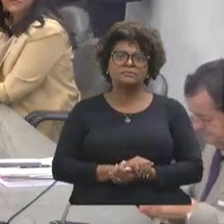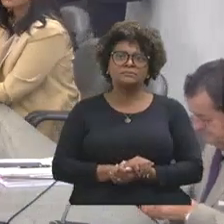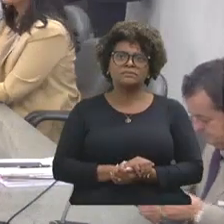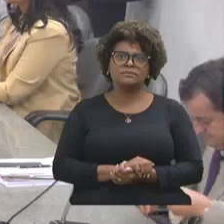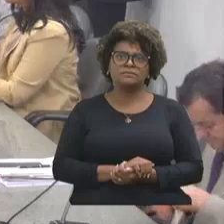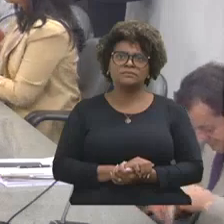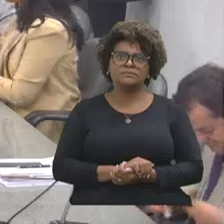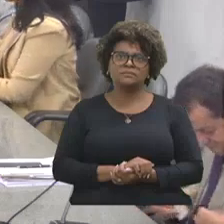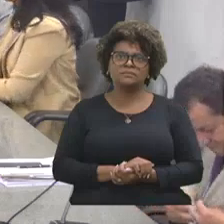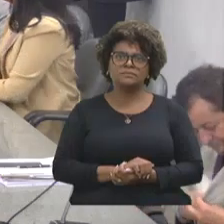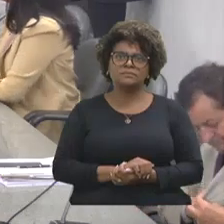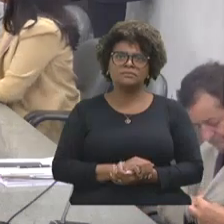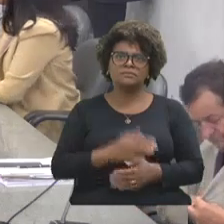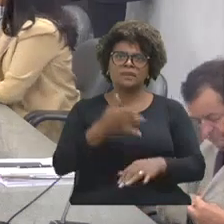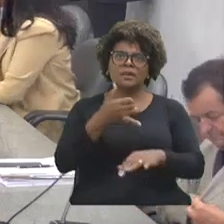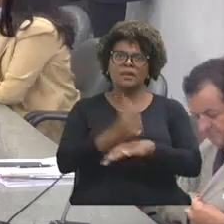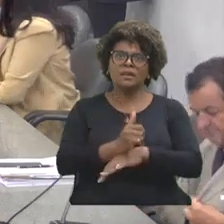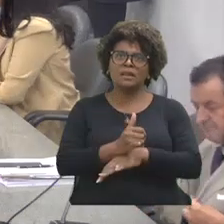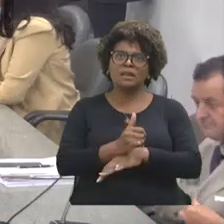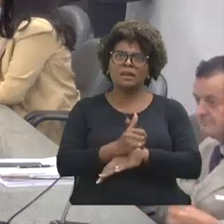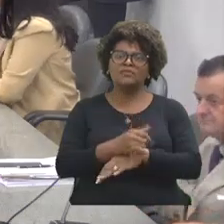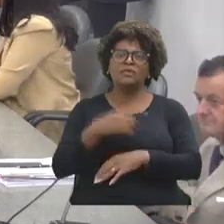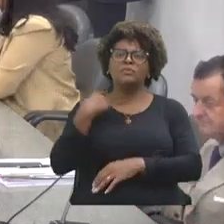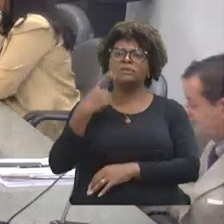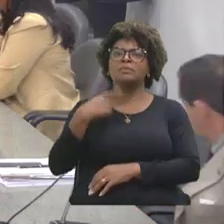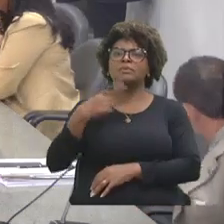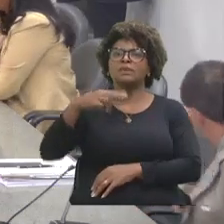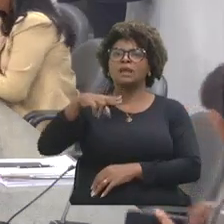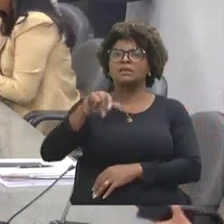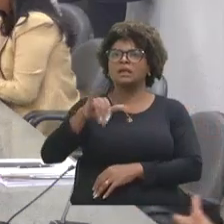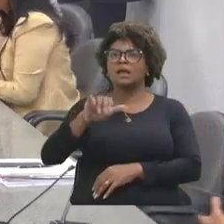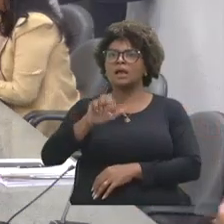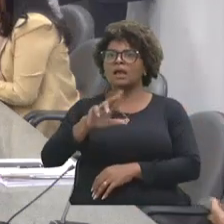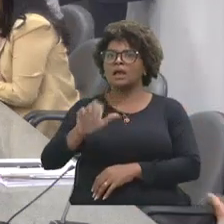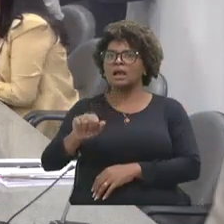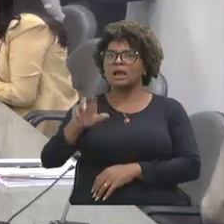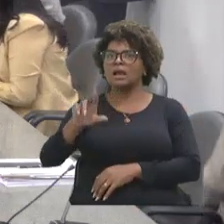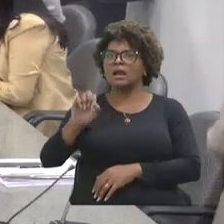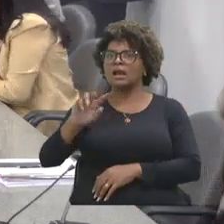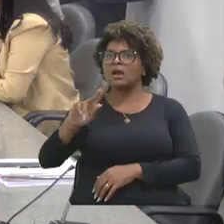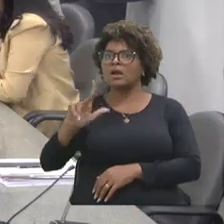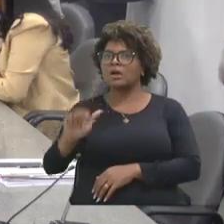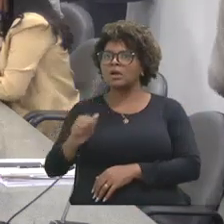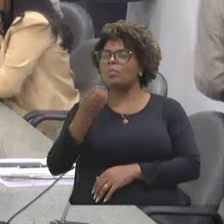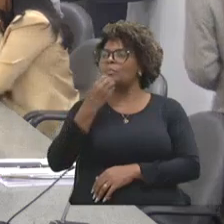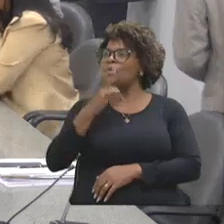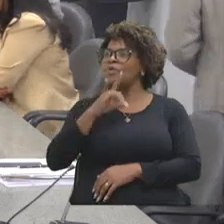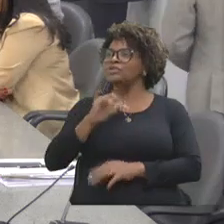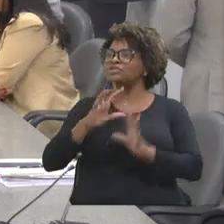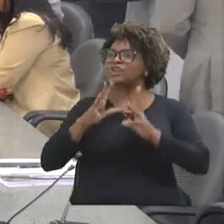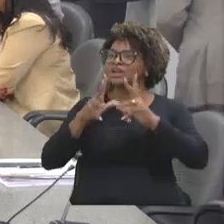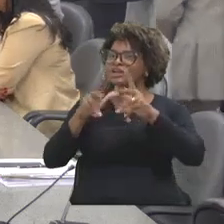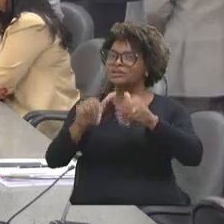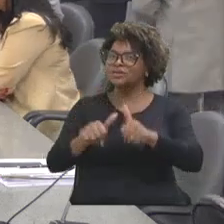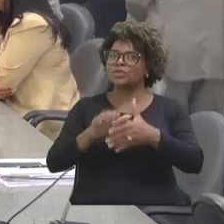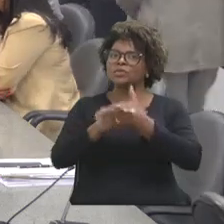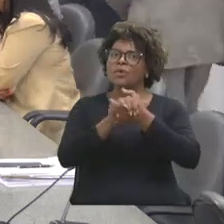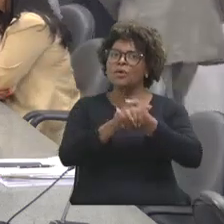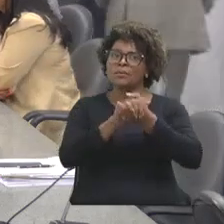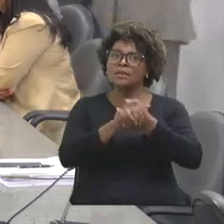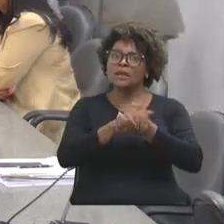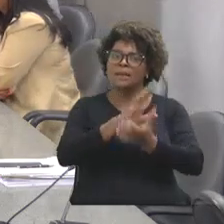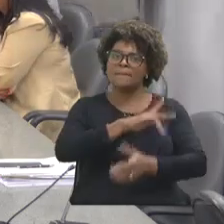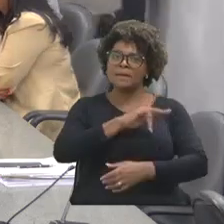na sua ausência com a palavra deputada Nayara Rocha bom dia a todos e a todas cumprimentar aqui o Presidente Wilson